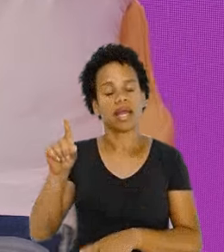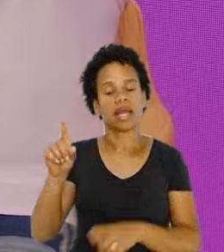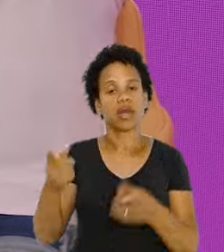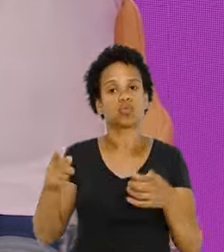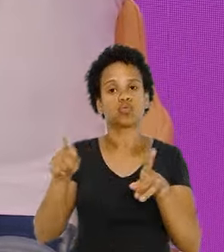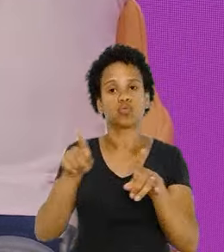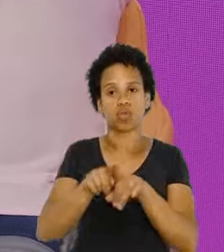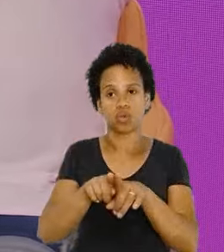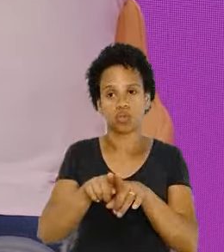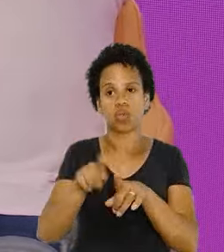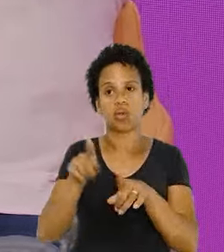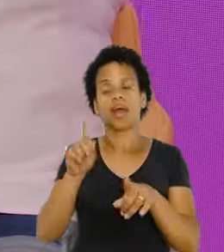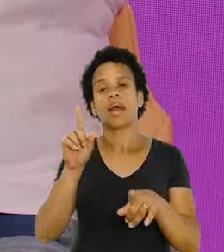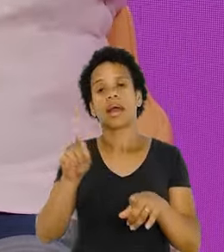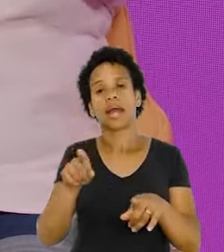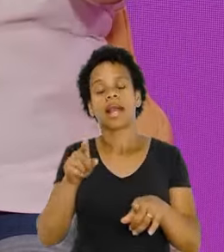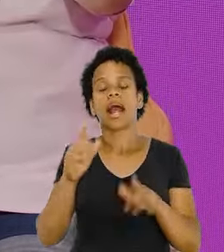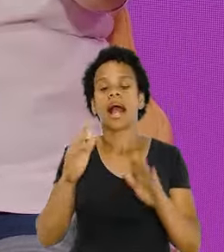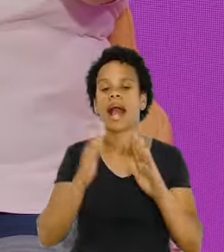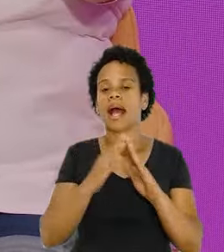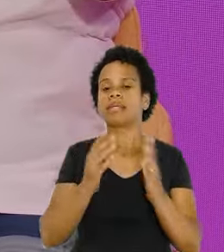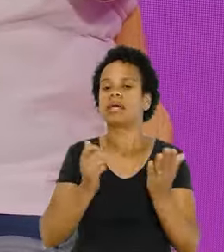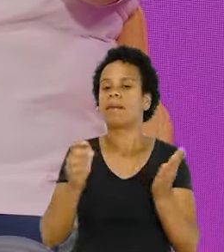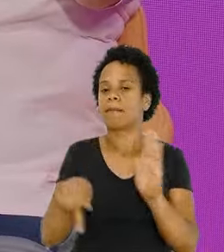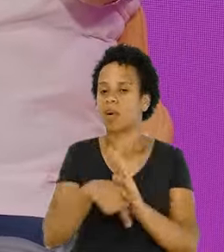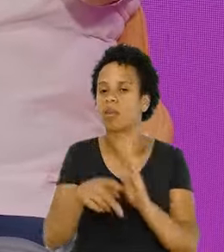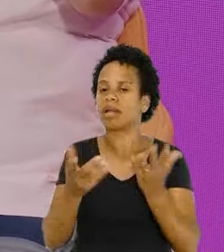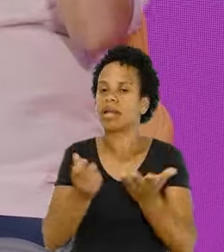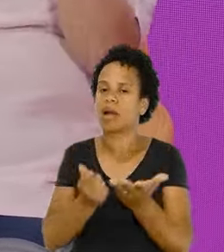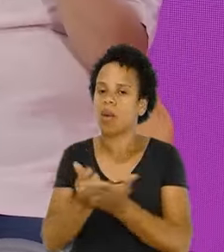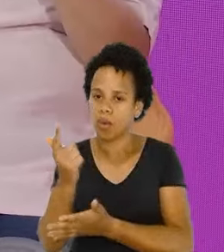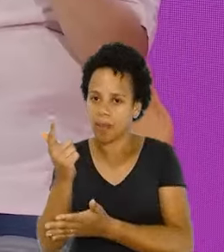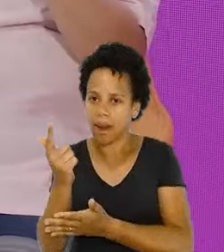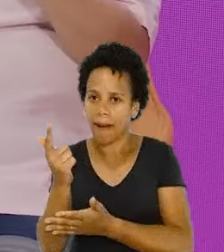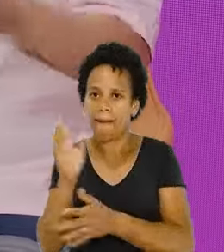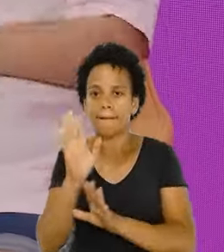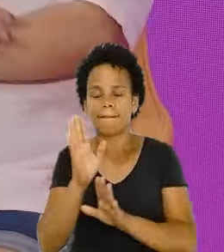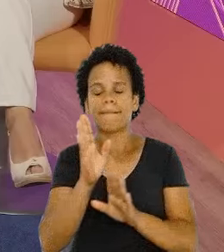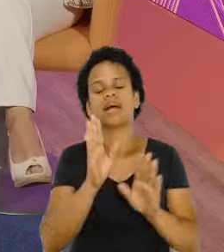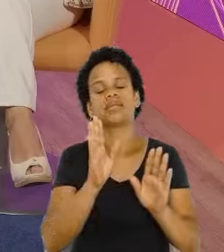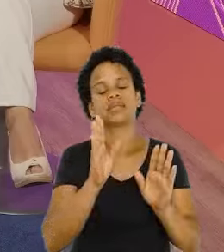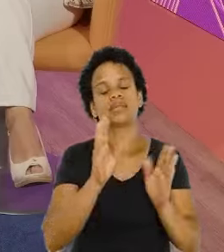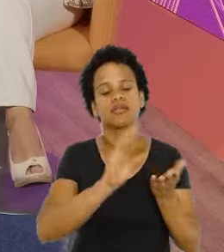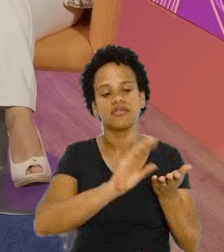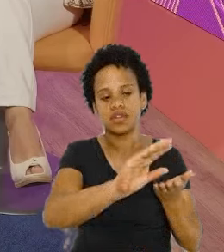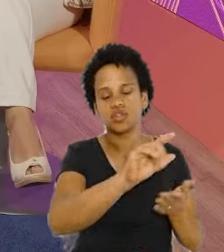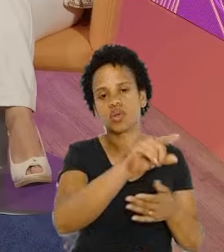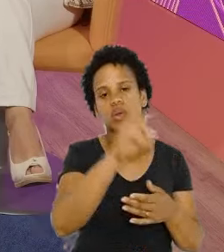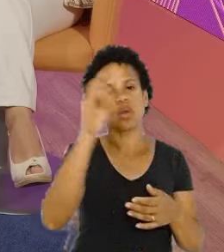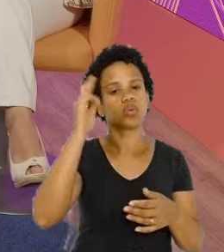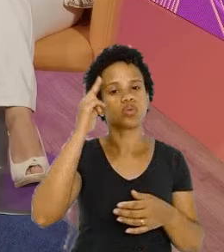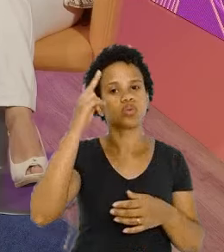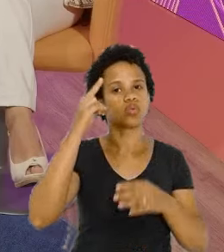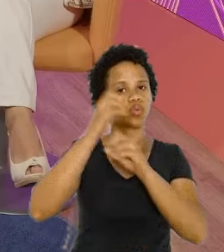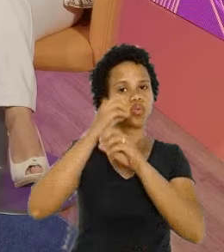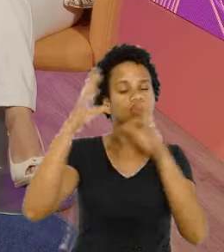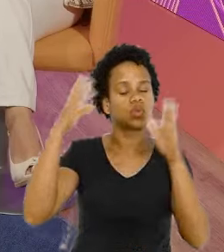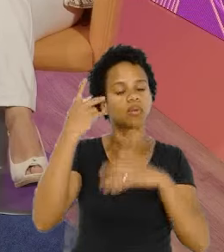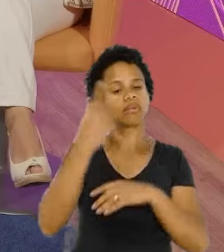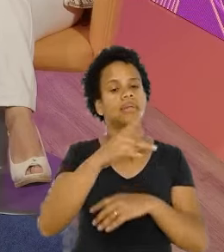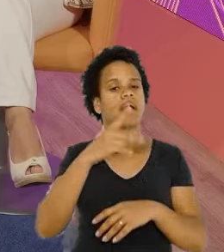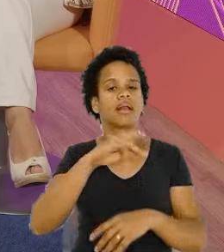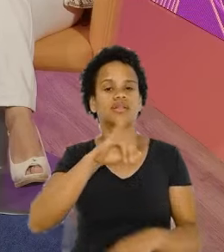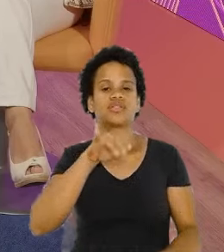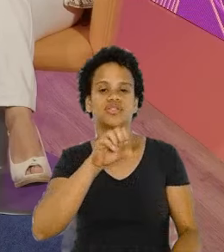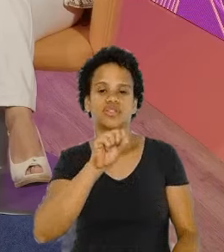adiaram o sonho da casa própria porque eles eram recém-casados e investiram no sonho Son da j e foi muito